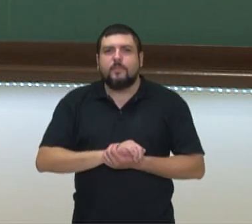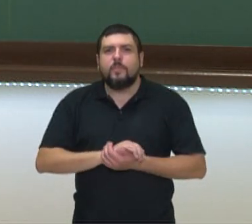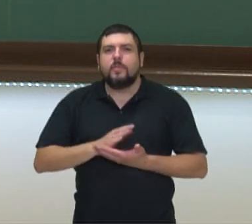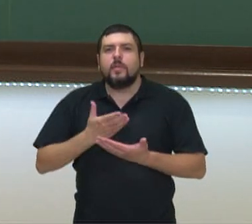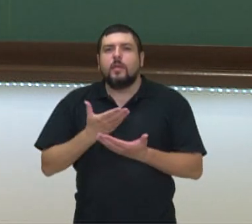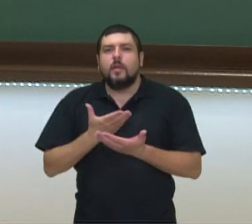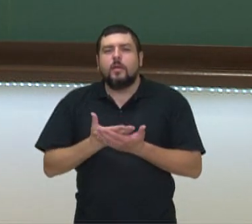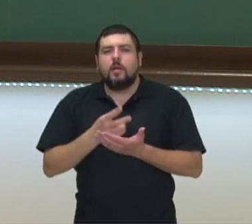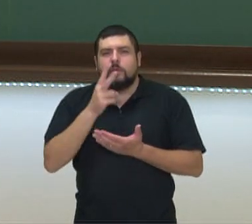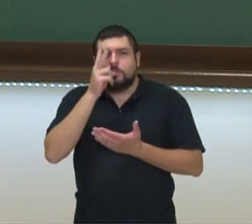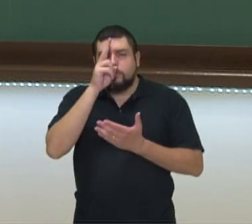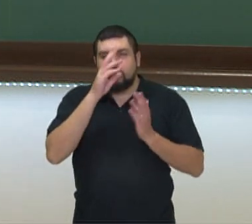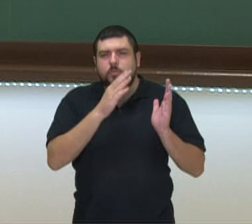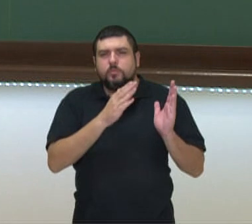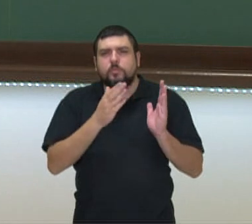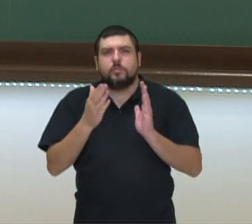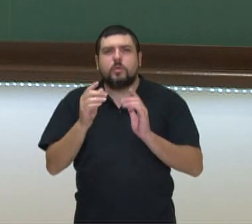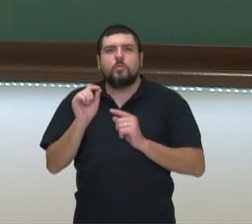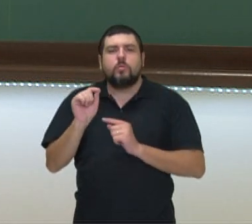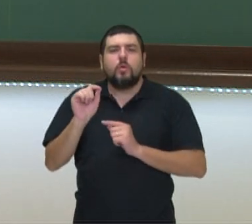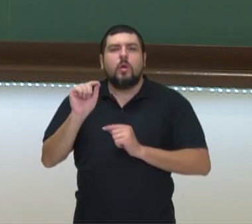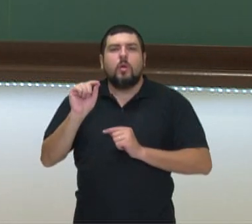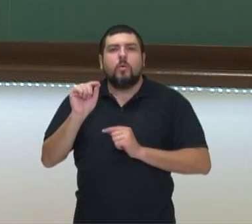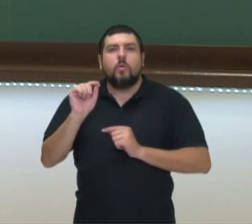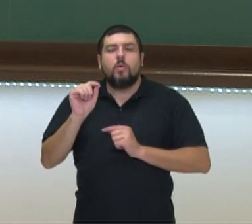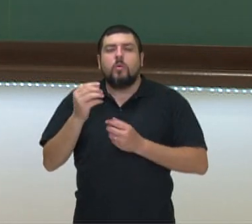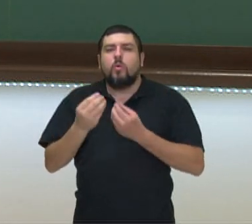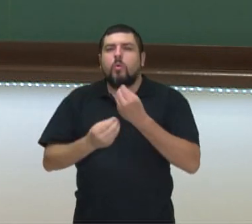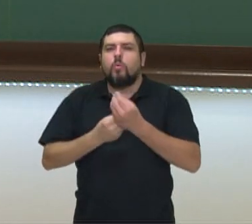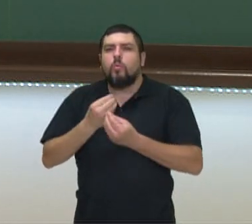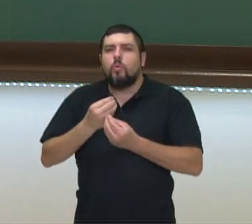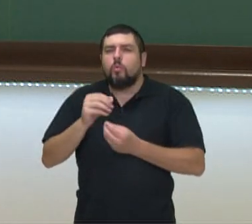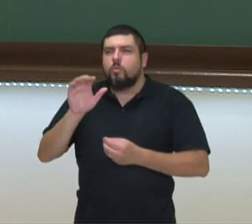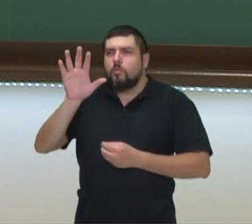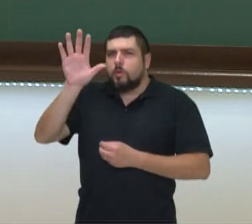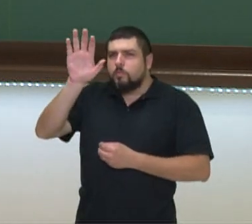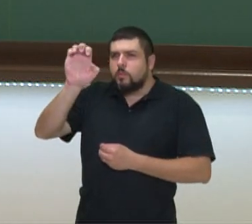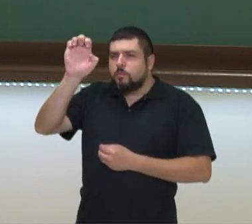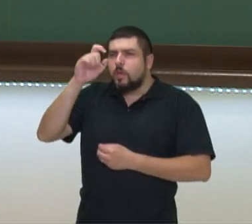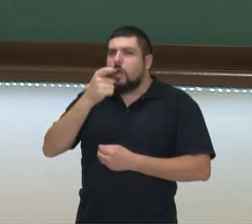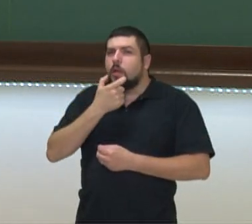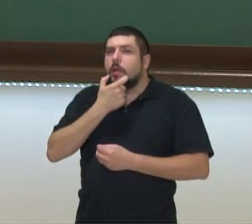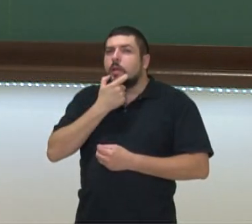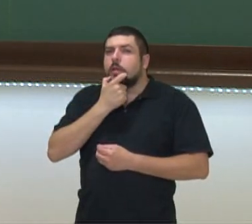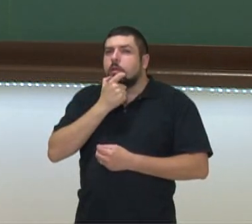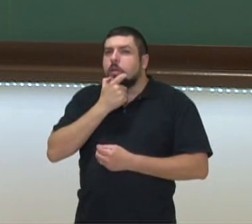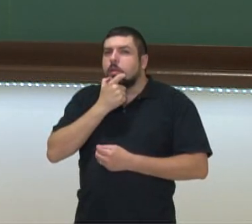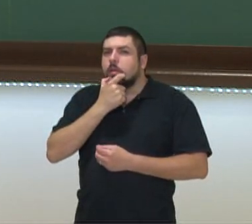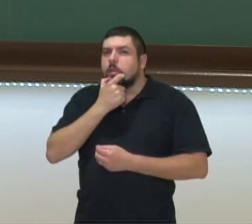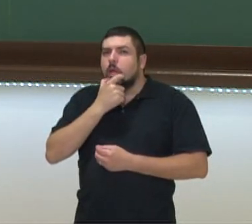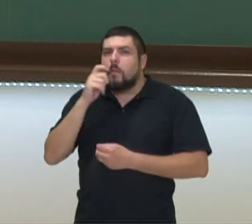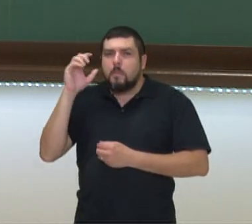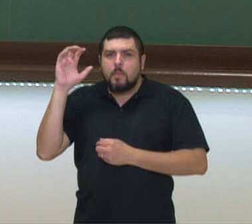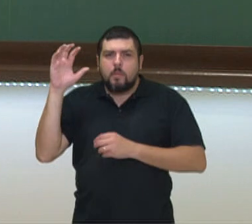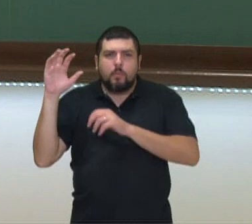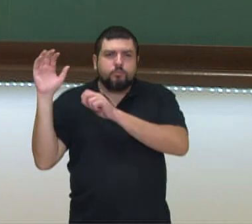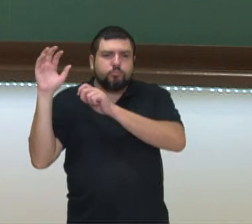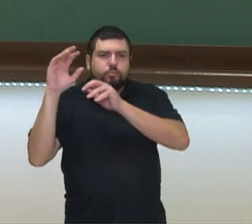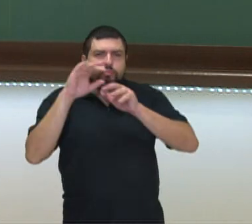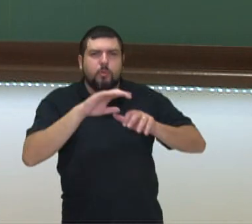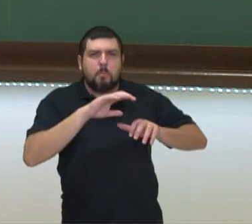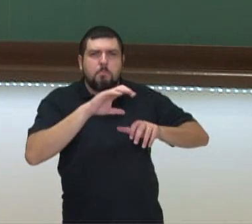História sobre colonizadores ingleses. Vamos aí analisar as colônias que a